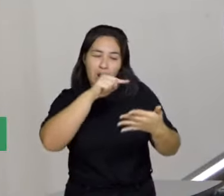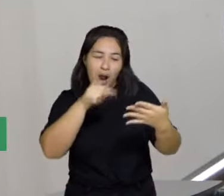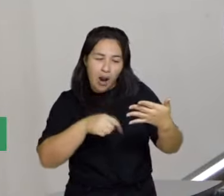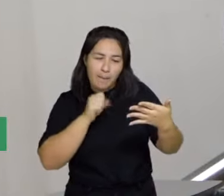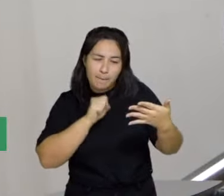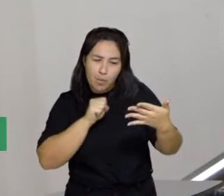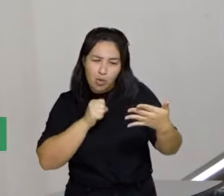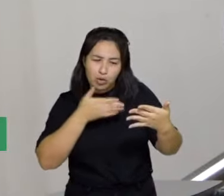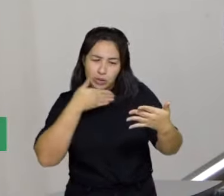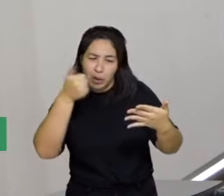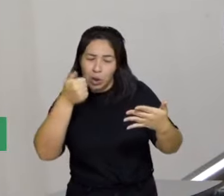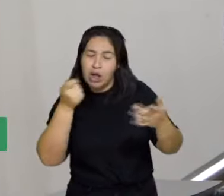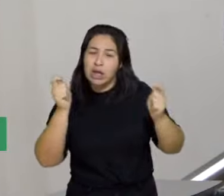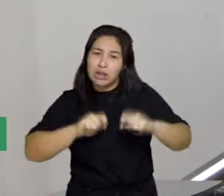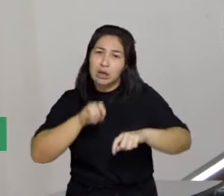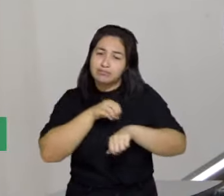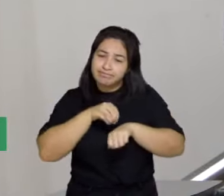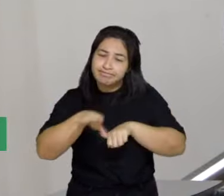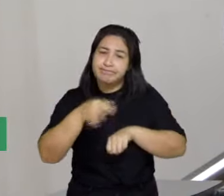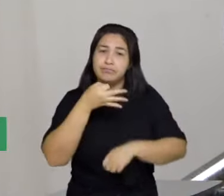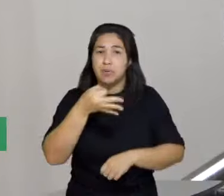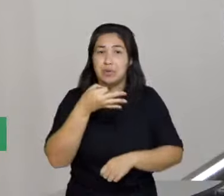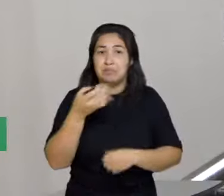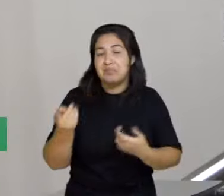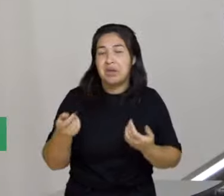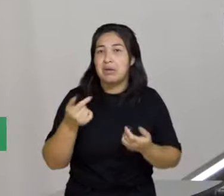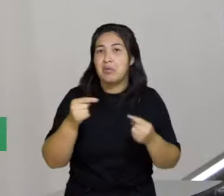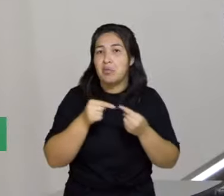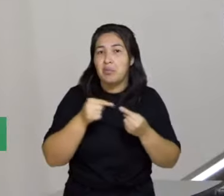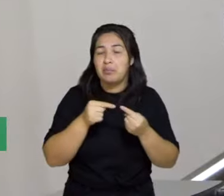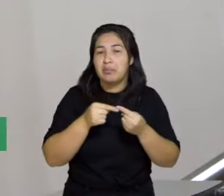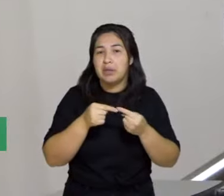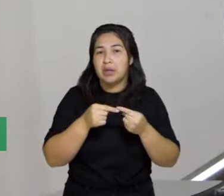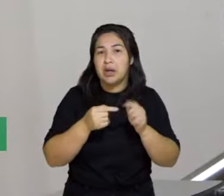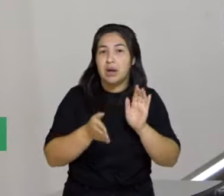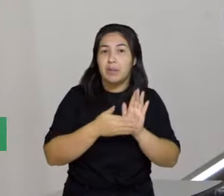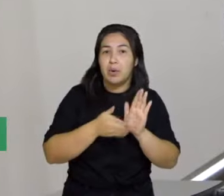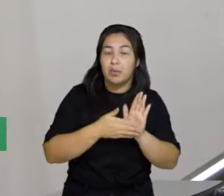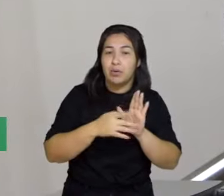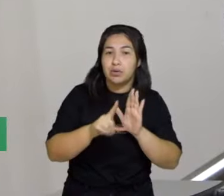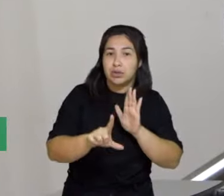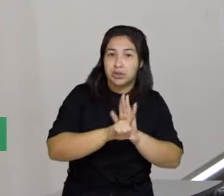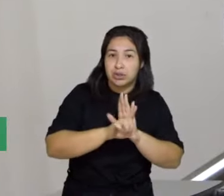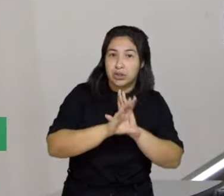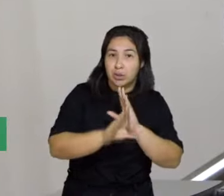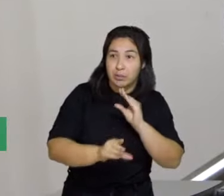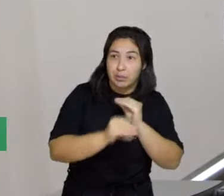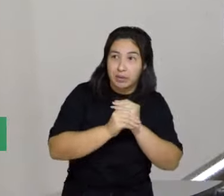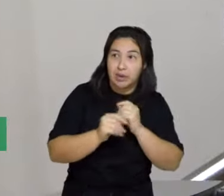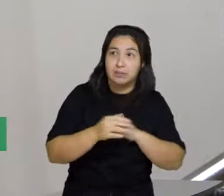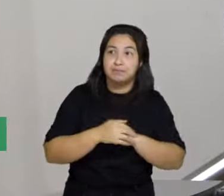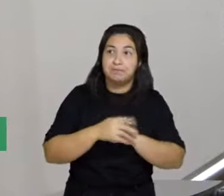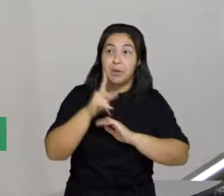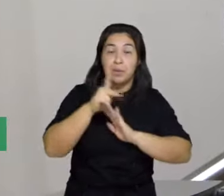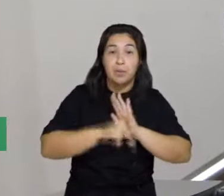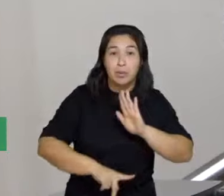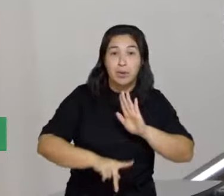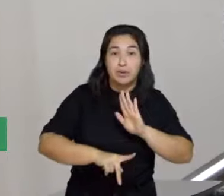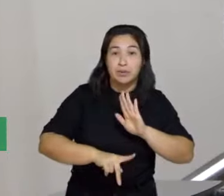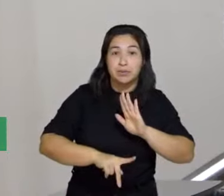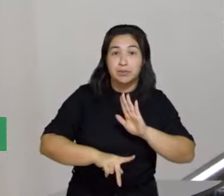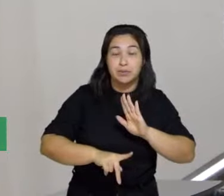E essas sugestões vão desde propostas de leis complementares e ordinárias Há projetos de emenda ao